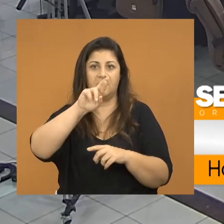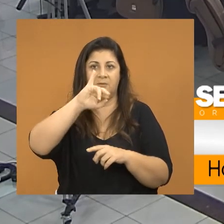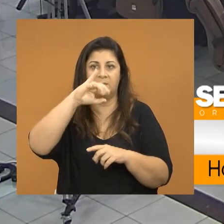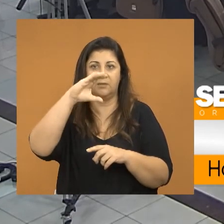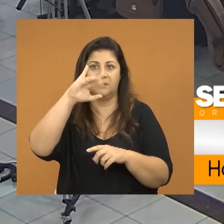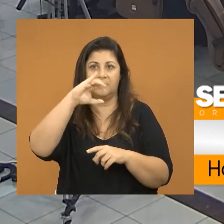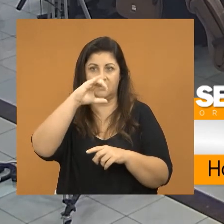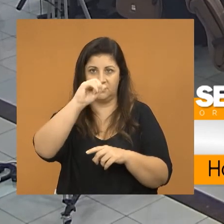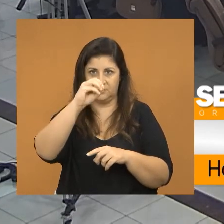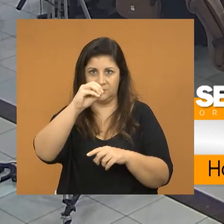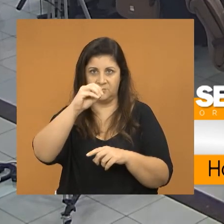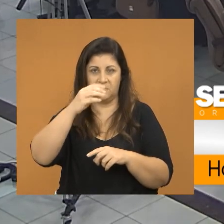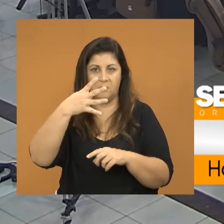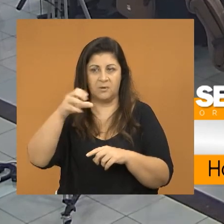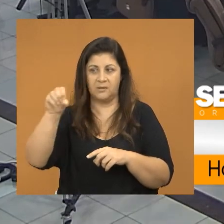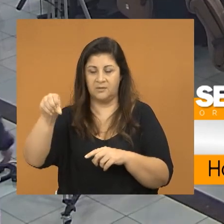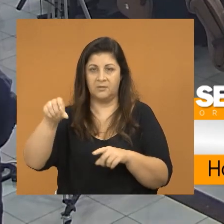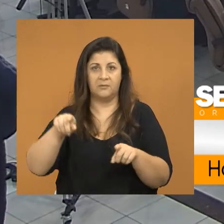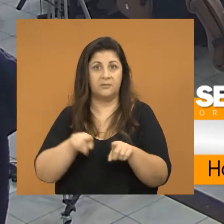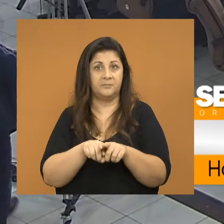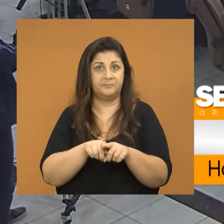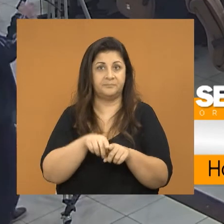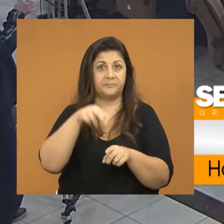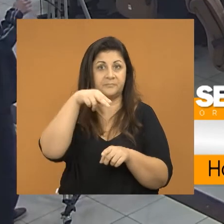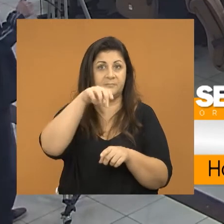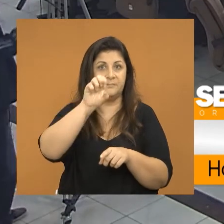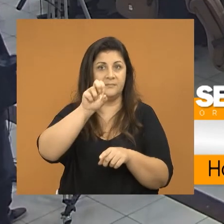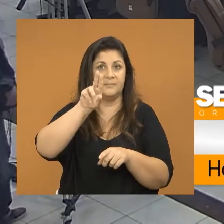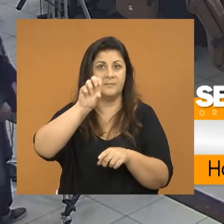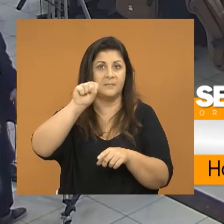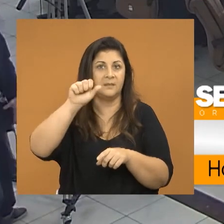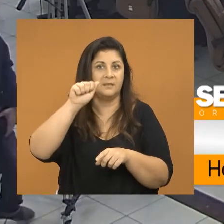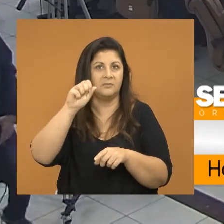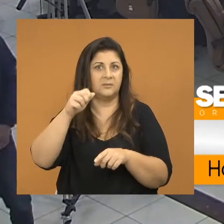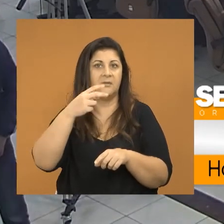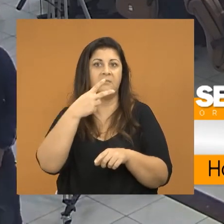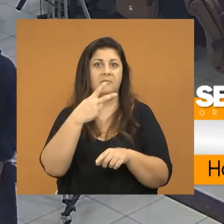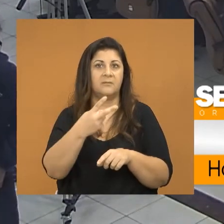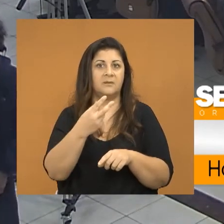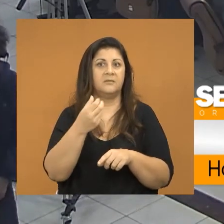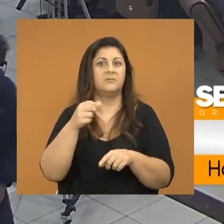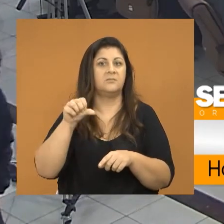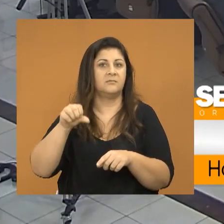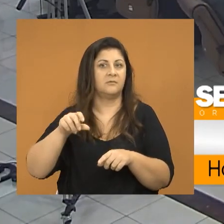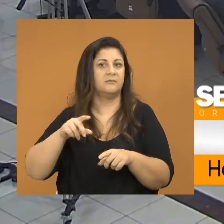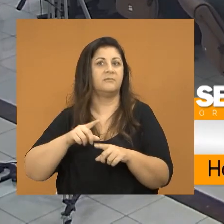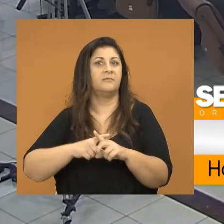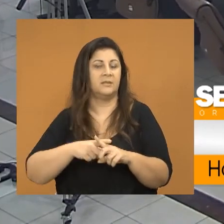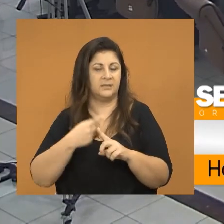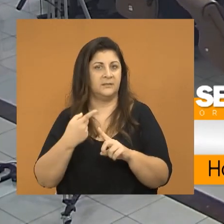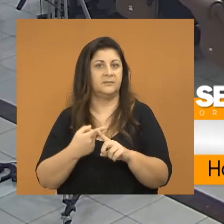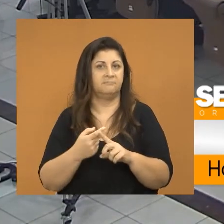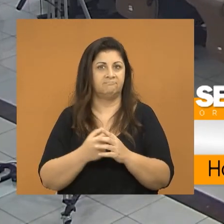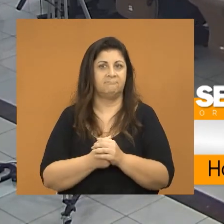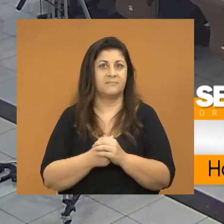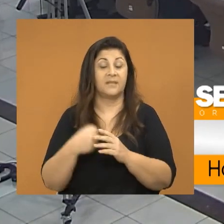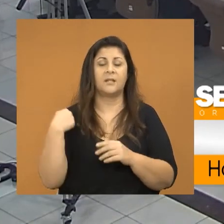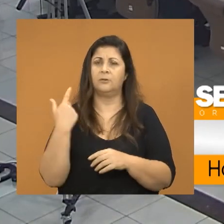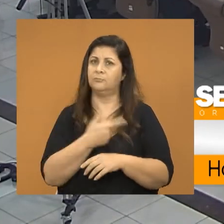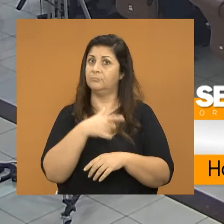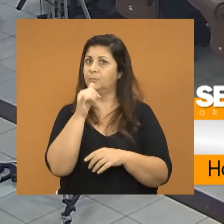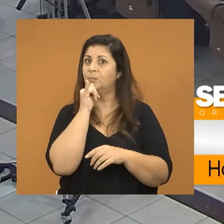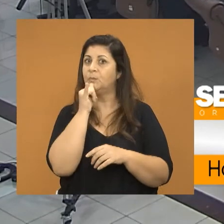22 vezes. Que nós possamos também continuar dando esse exemplo de